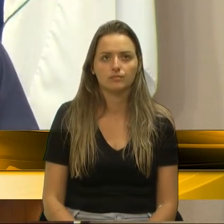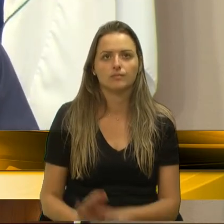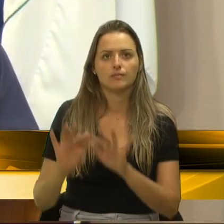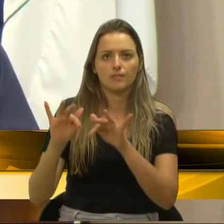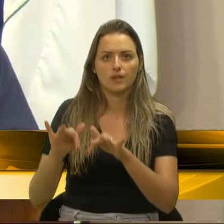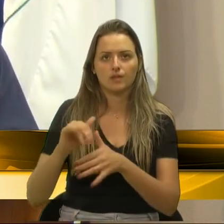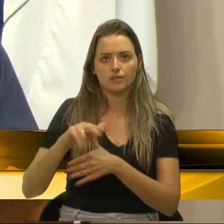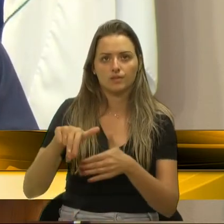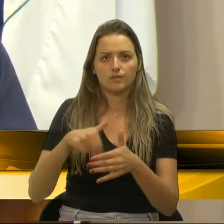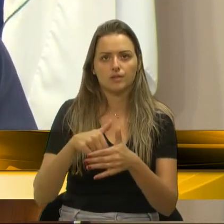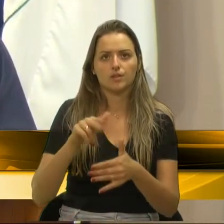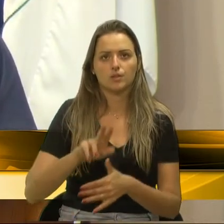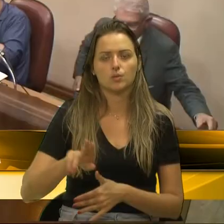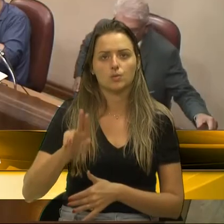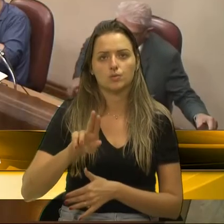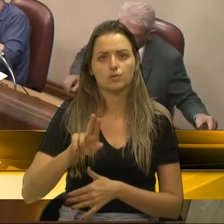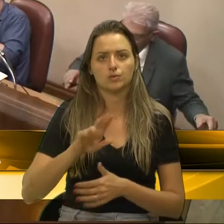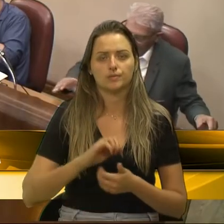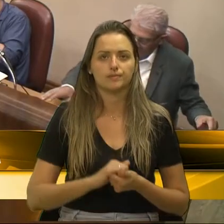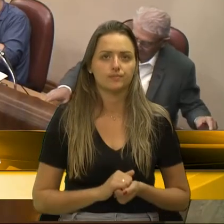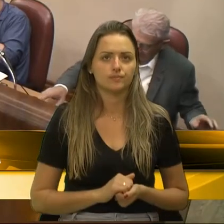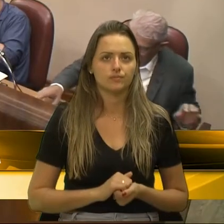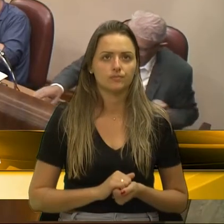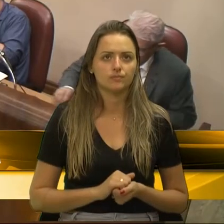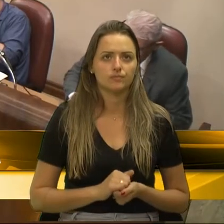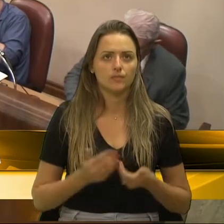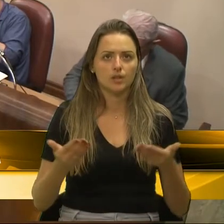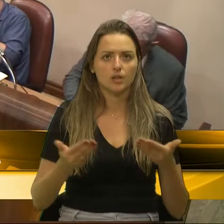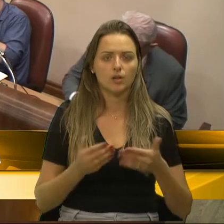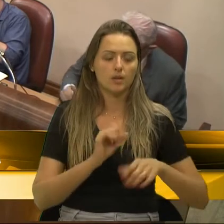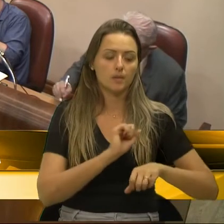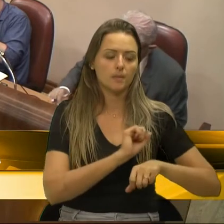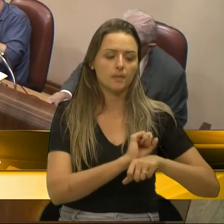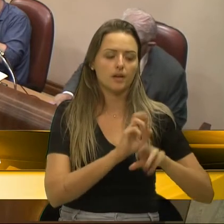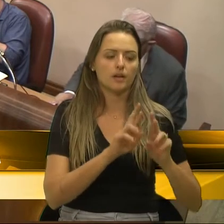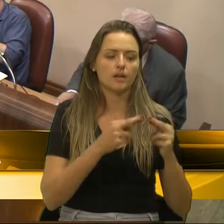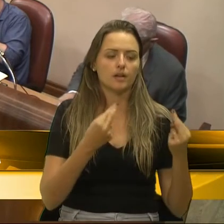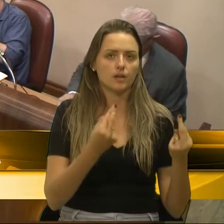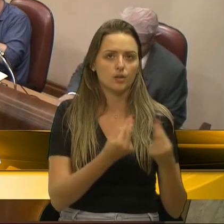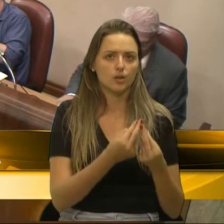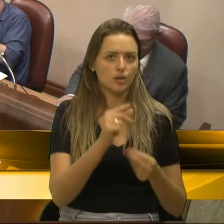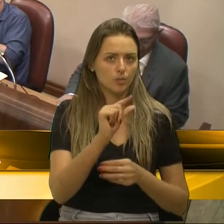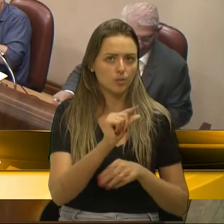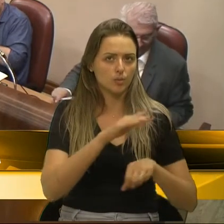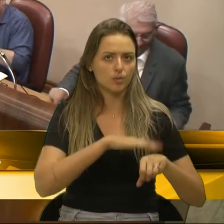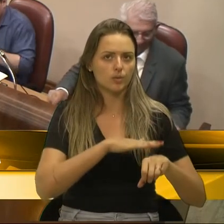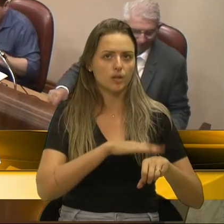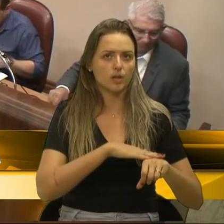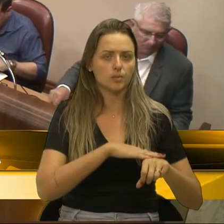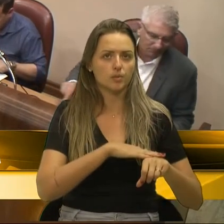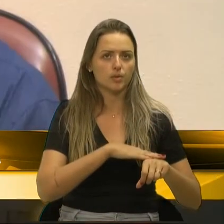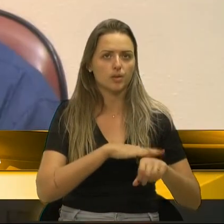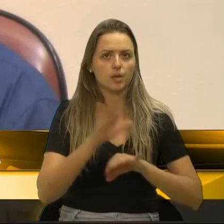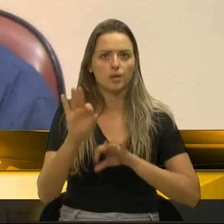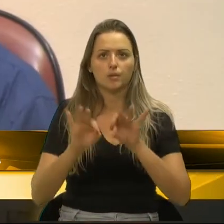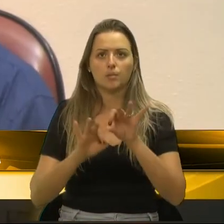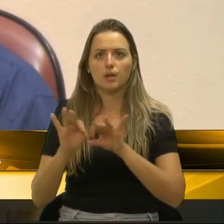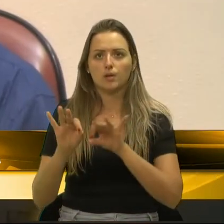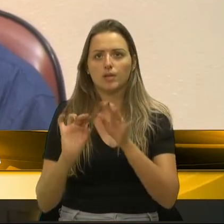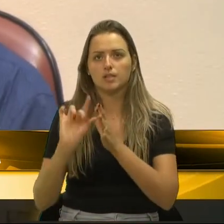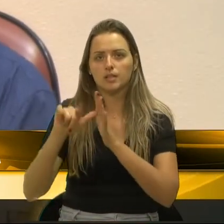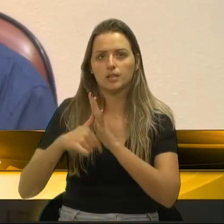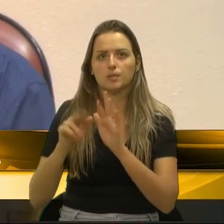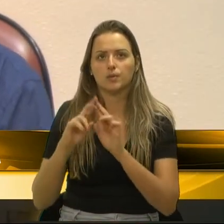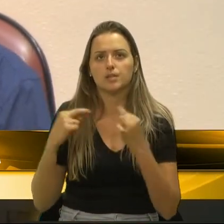Encerrado o grande expediente. Agora nós vamos suspender a sessão por alguns instantes para logo após fazer